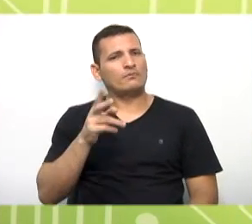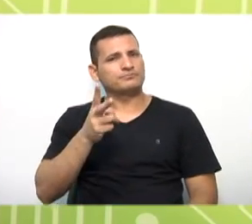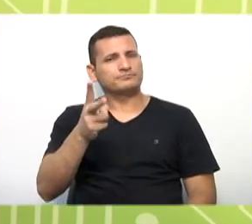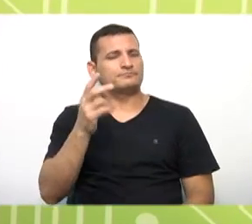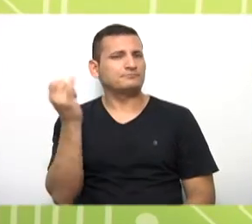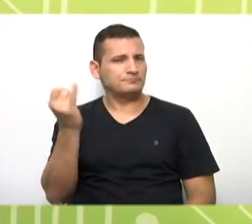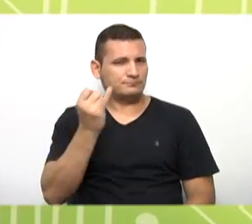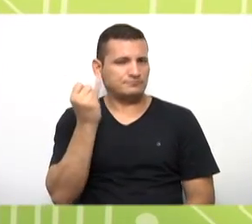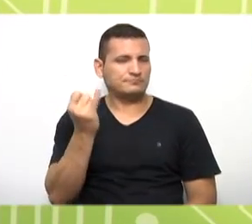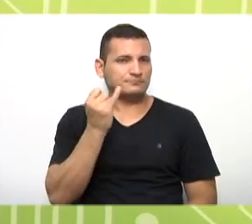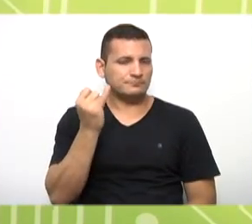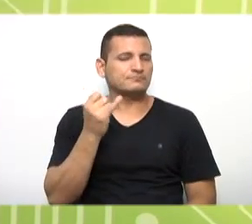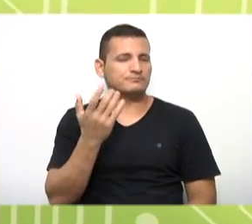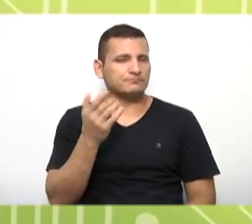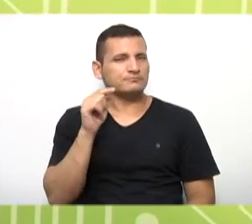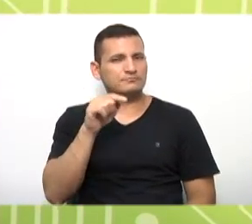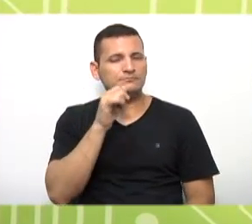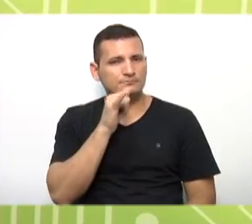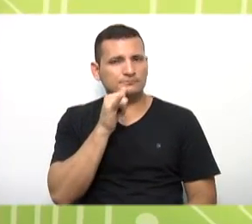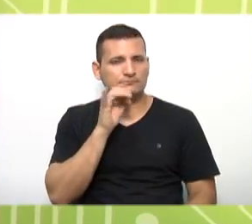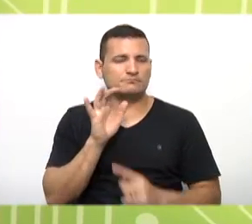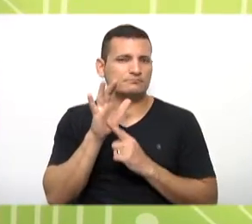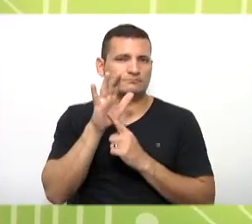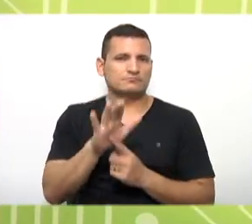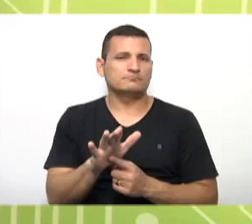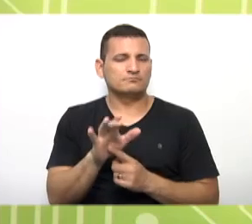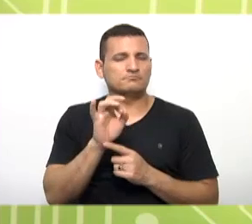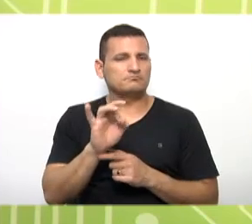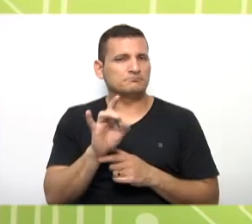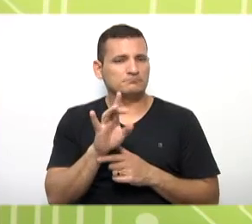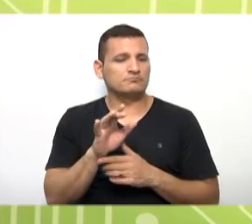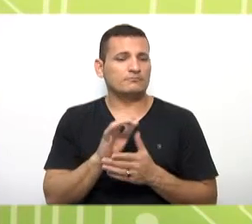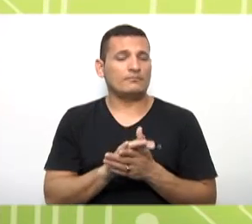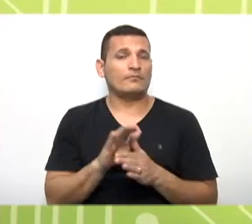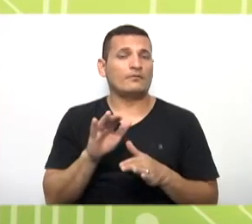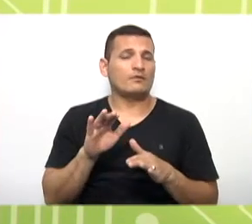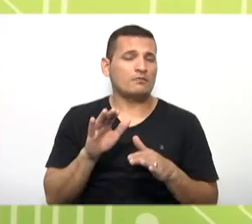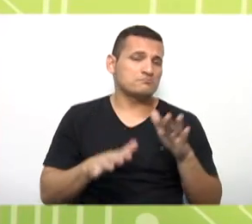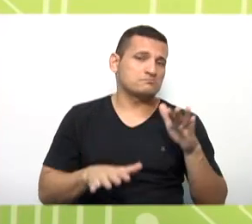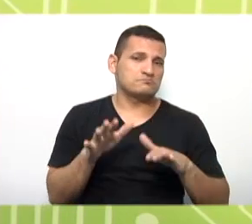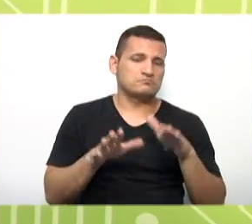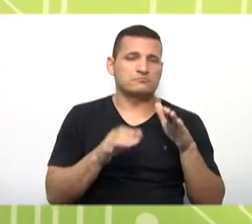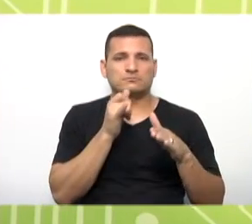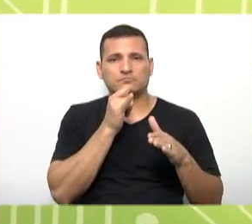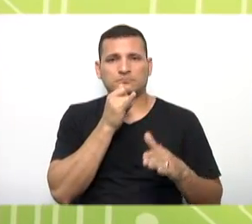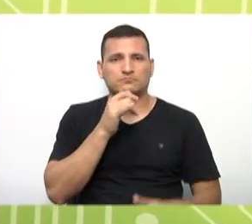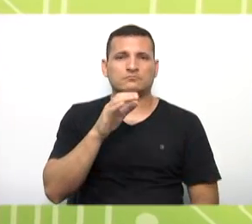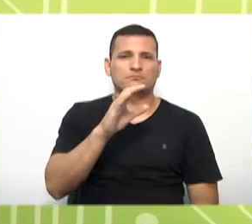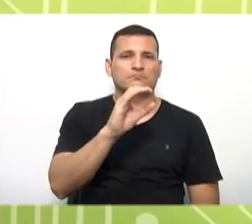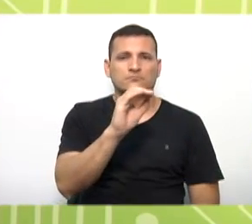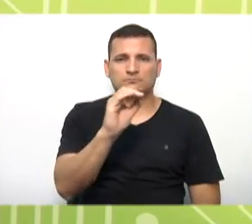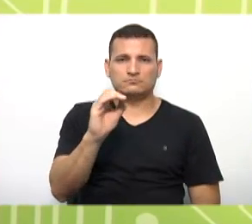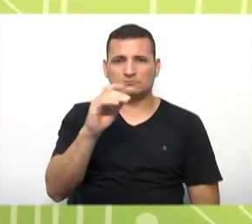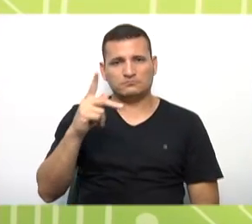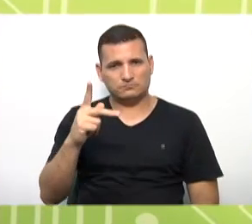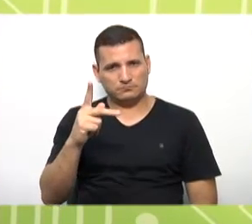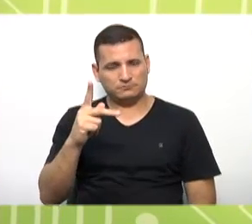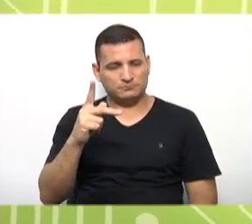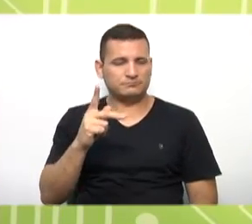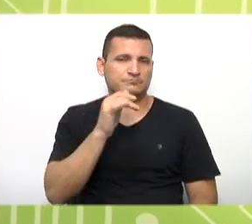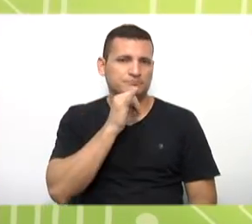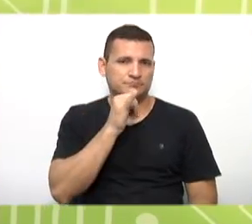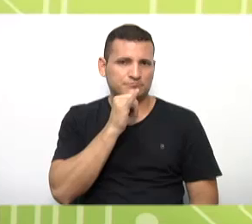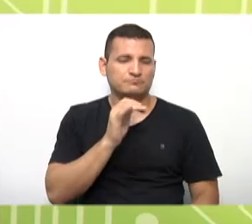trouxemos esse exemplo aí só para exemplificar, mas muitas vezes vamos pegar aí no caso da cooperativa. Vamos supor